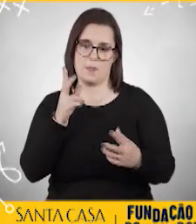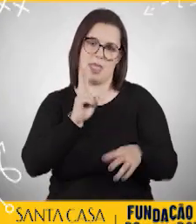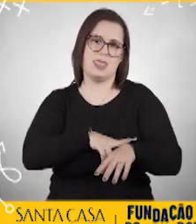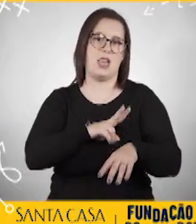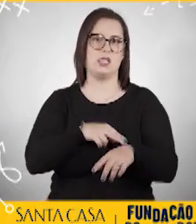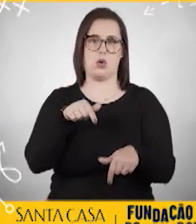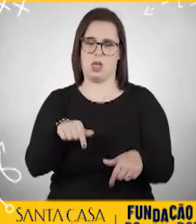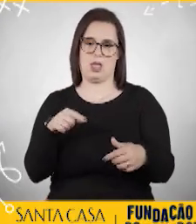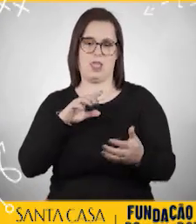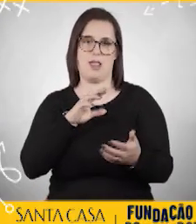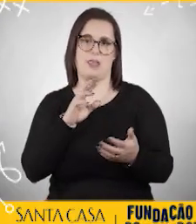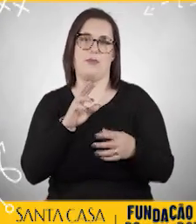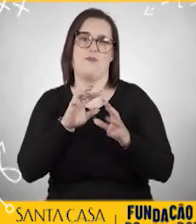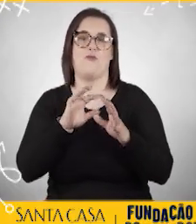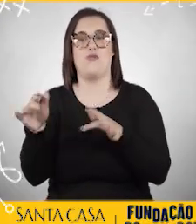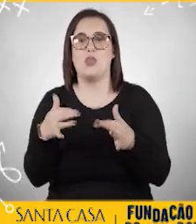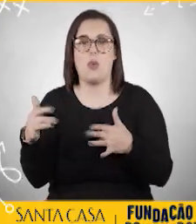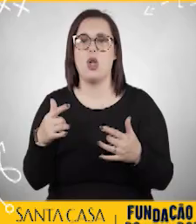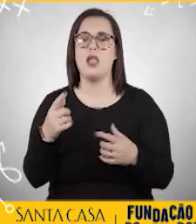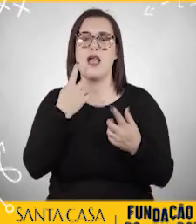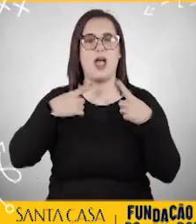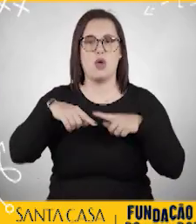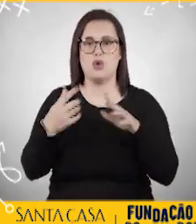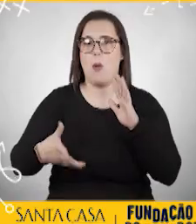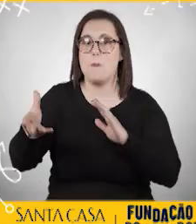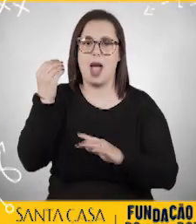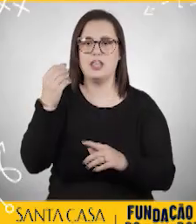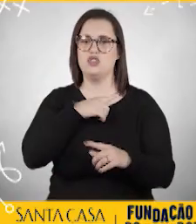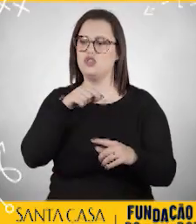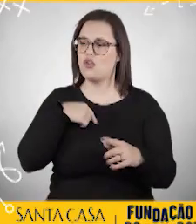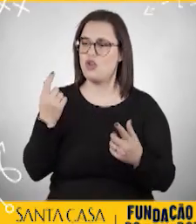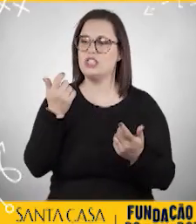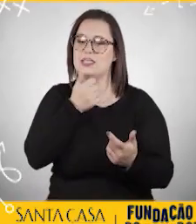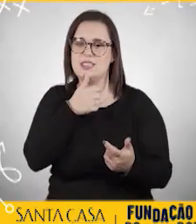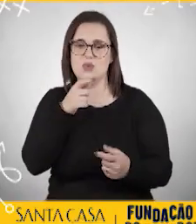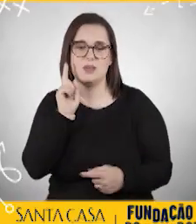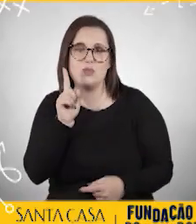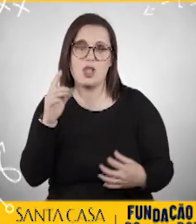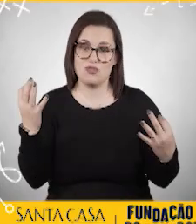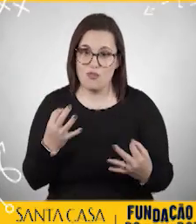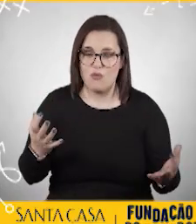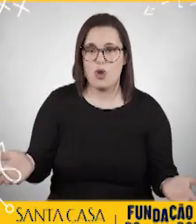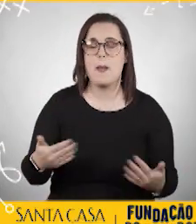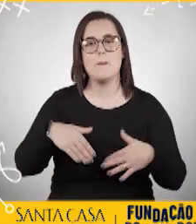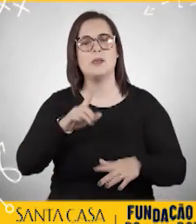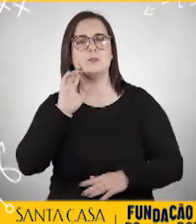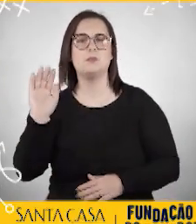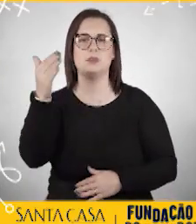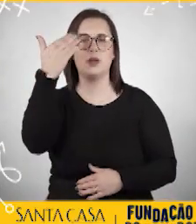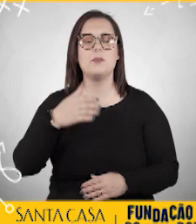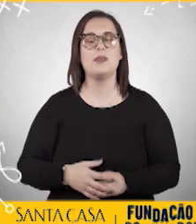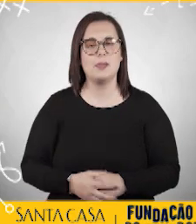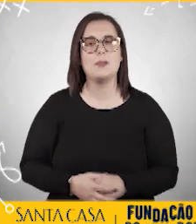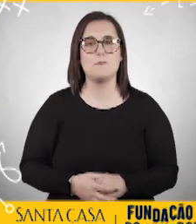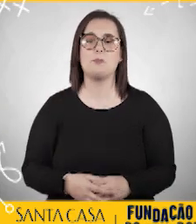para a direção da Fundação do Futebol. Tivemos mais uma reunião onde foram tomadas algumas decisões, mas acima de tudo